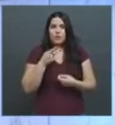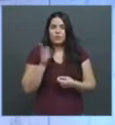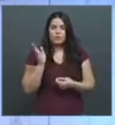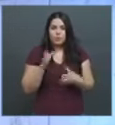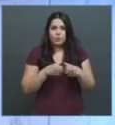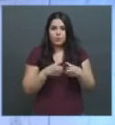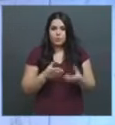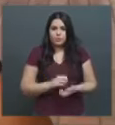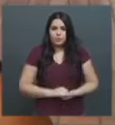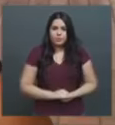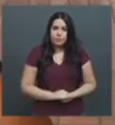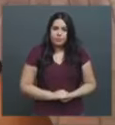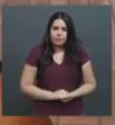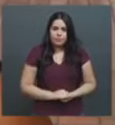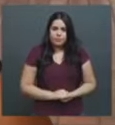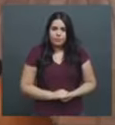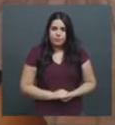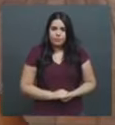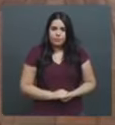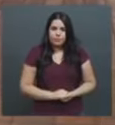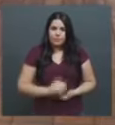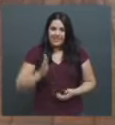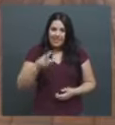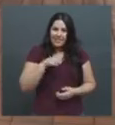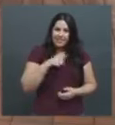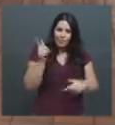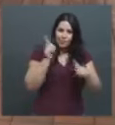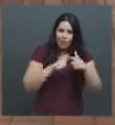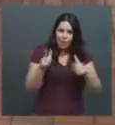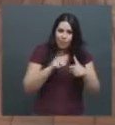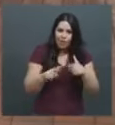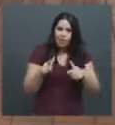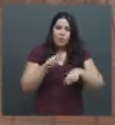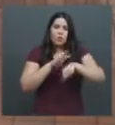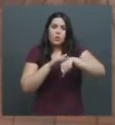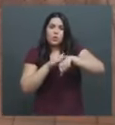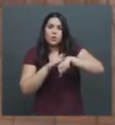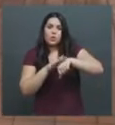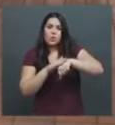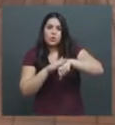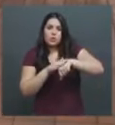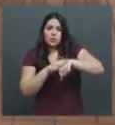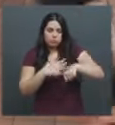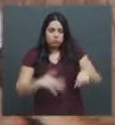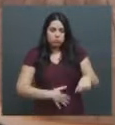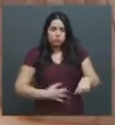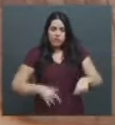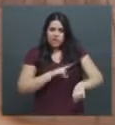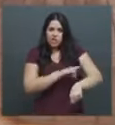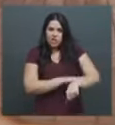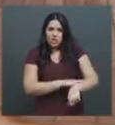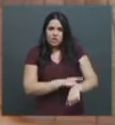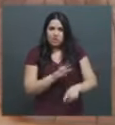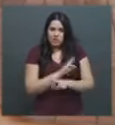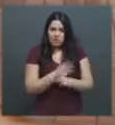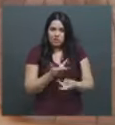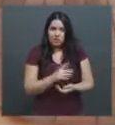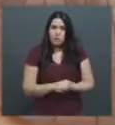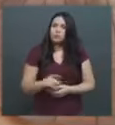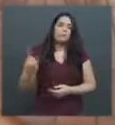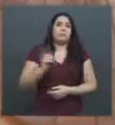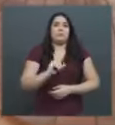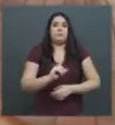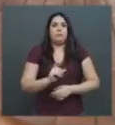equipe. Você já teve algum tipo de problema, alguma doença no sistema urinário? Não. Por